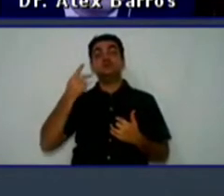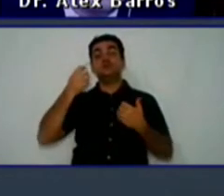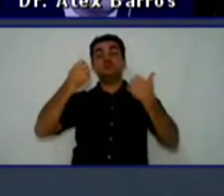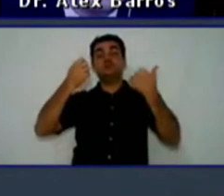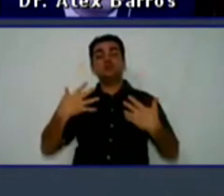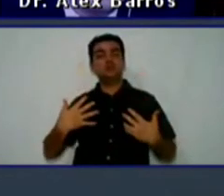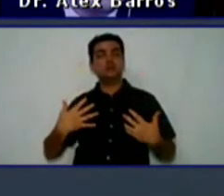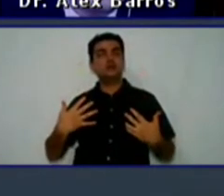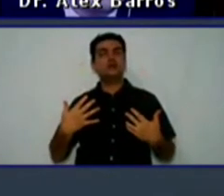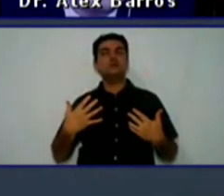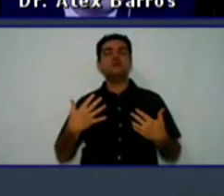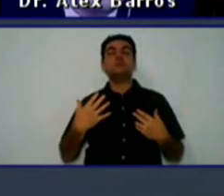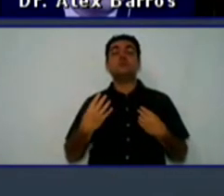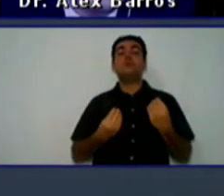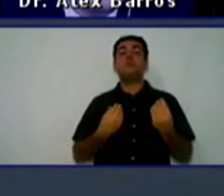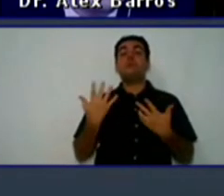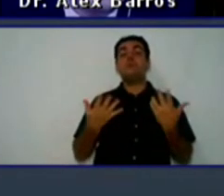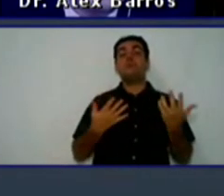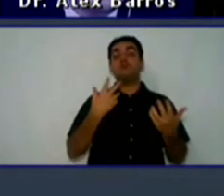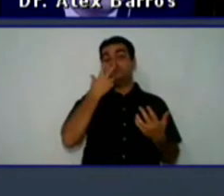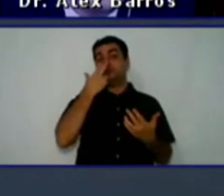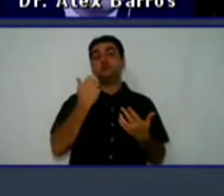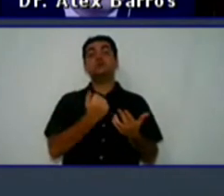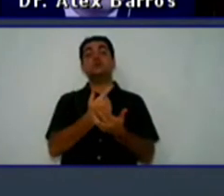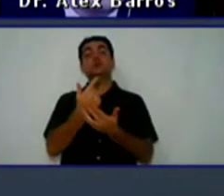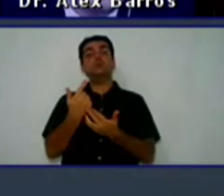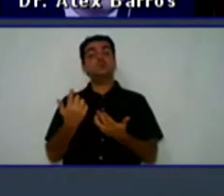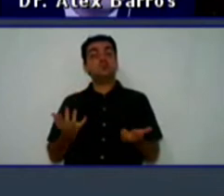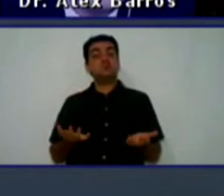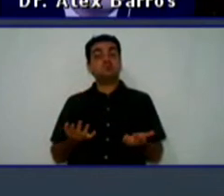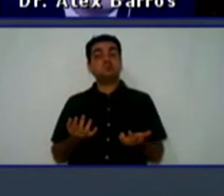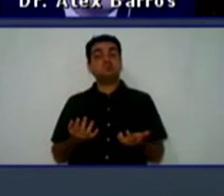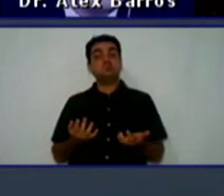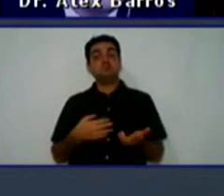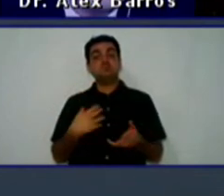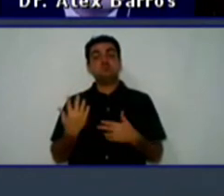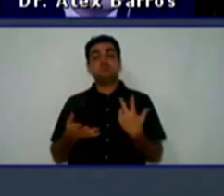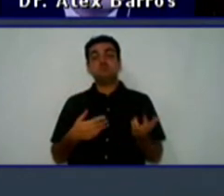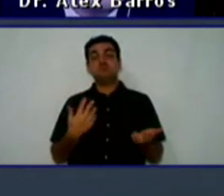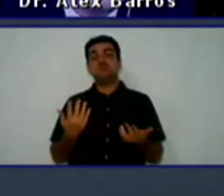explicitando a possibilidade de compra. Portanto,